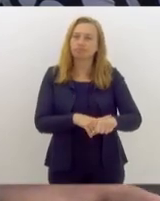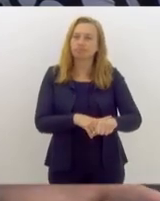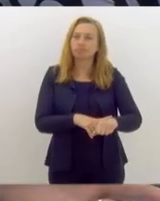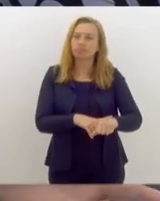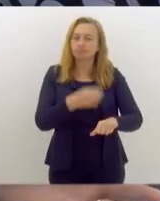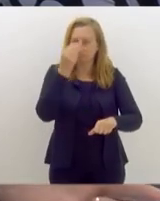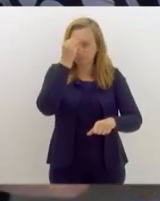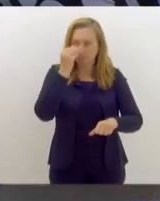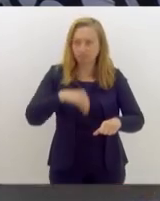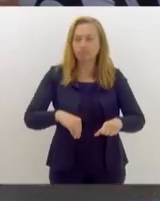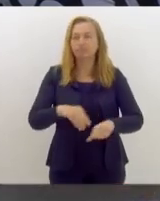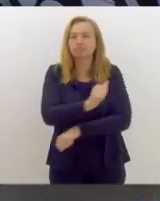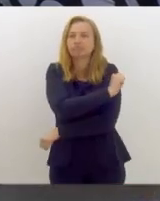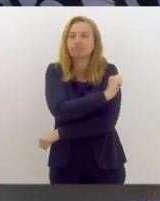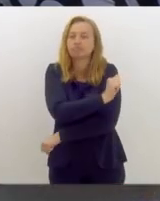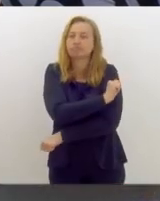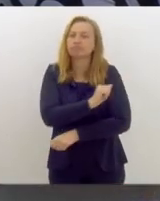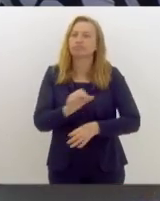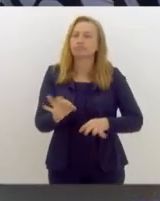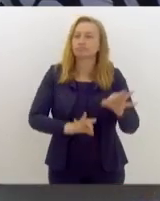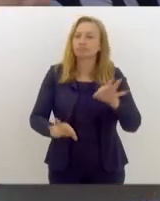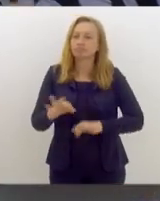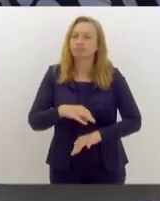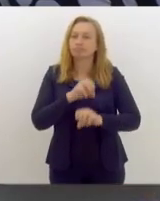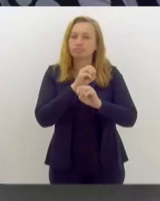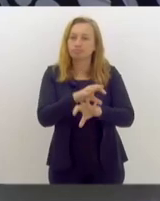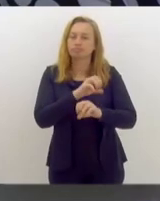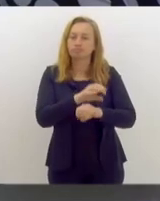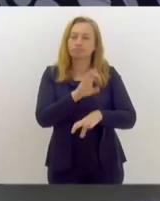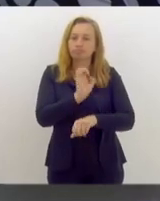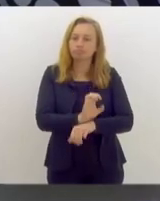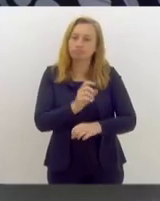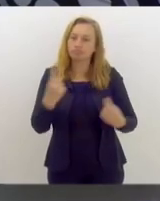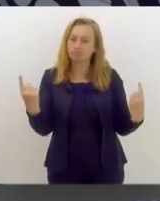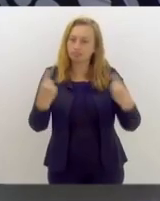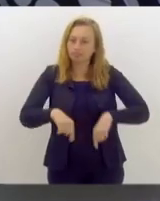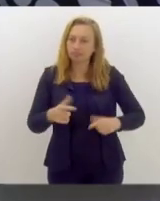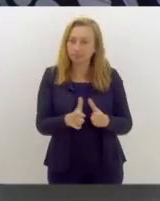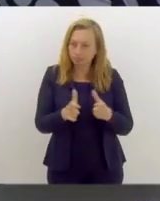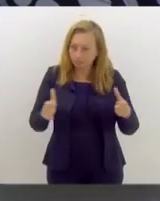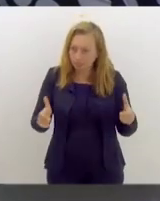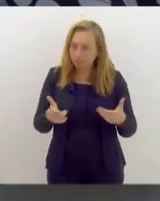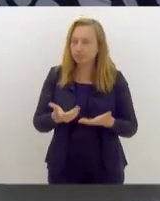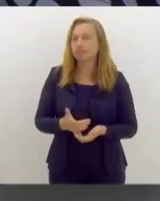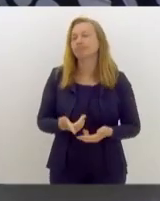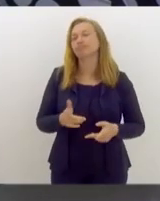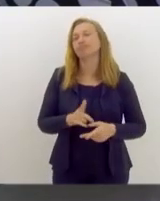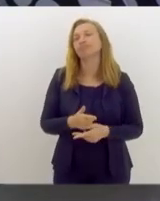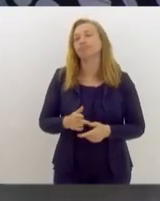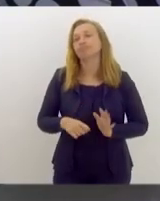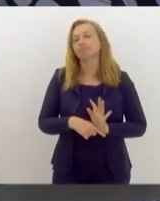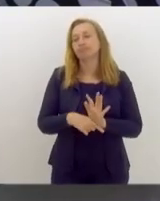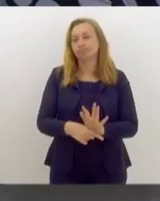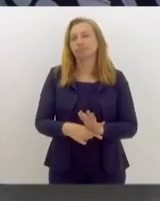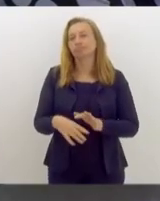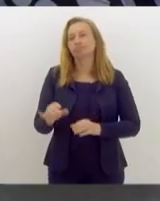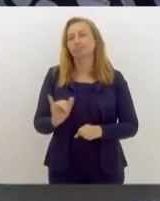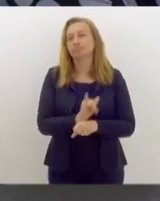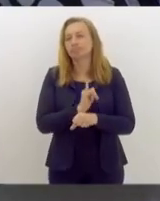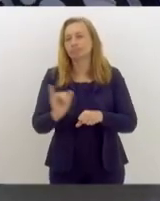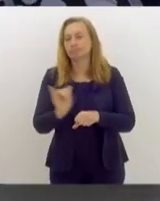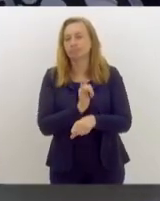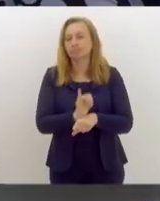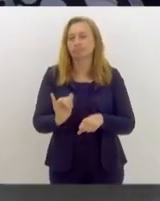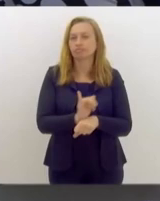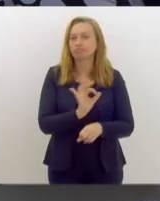nossa realidade? Então, o Plano Estadual de Educação, dentre vários desafios, ele serve para isso, para nos garantir, planejar